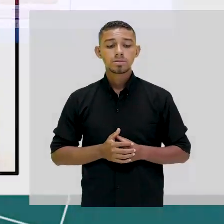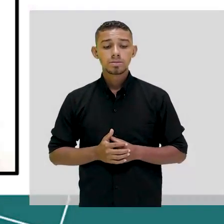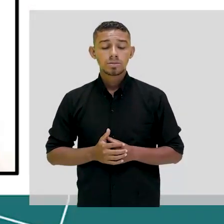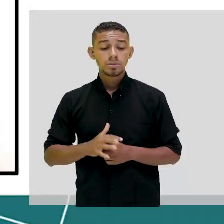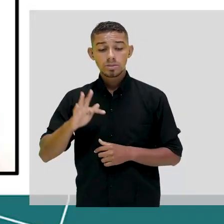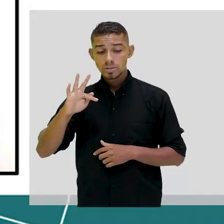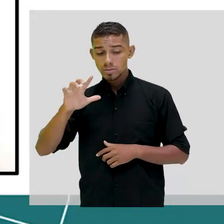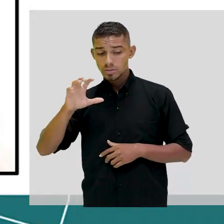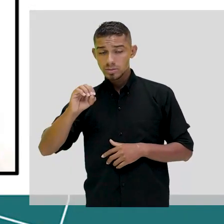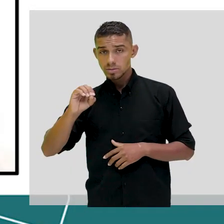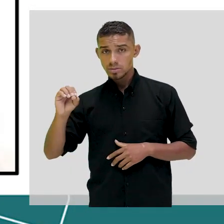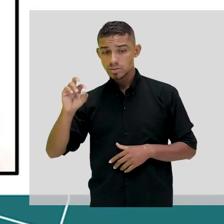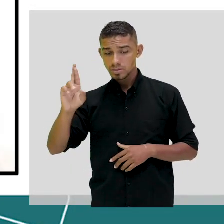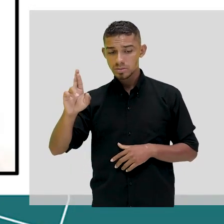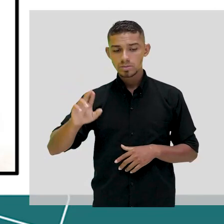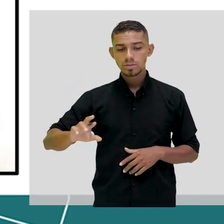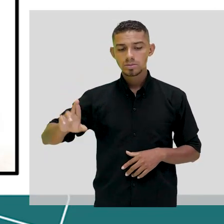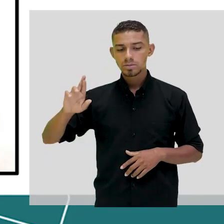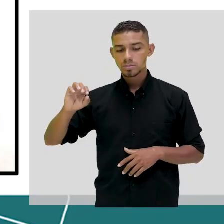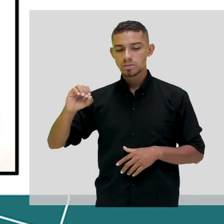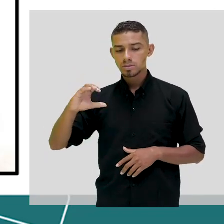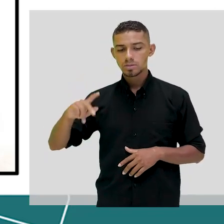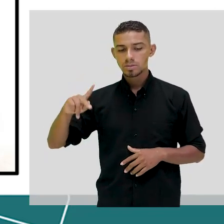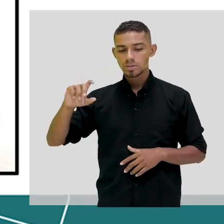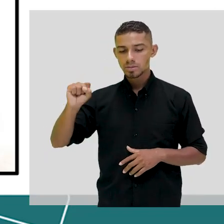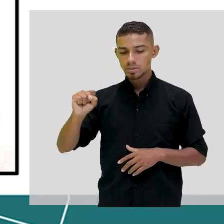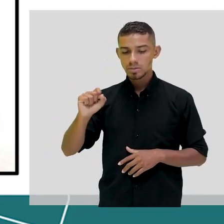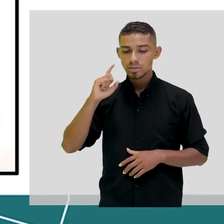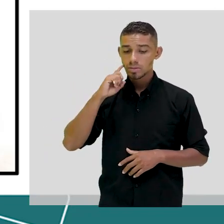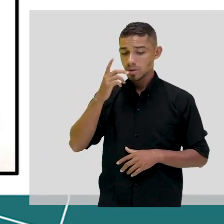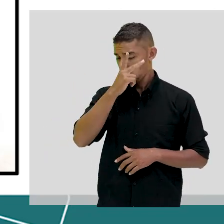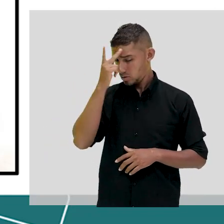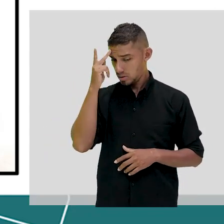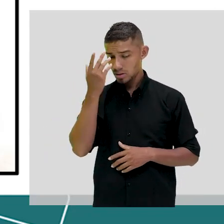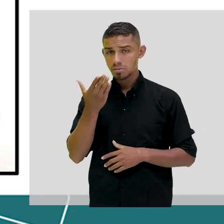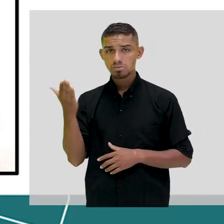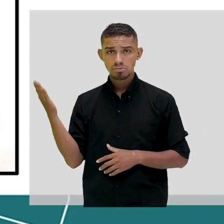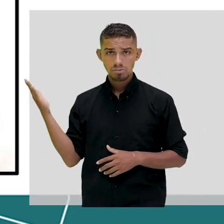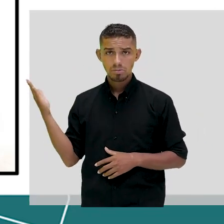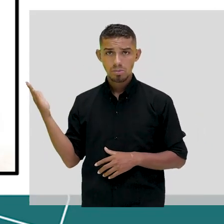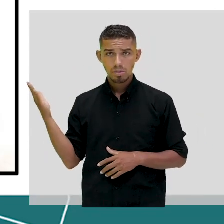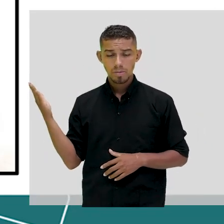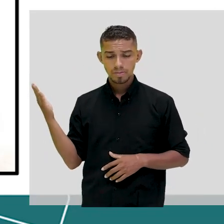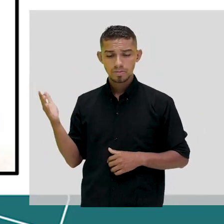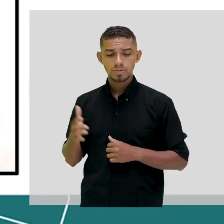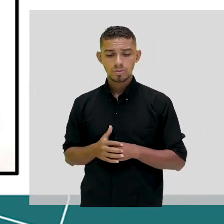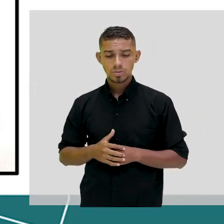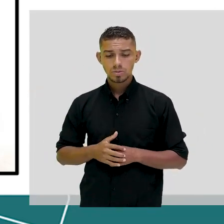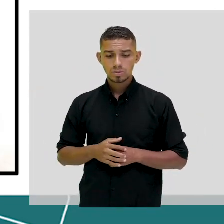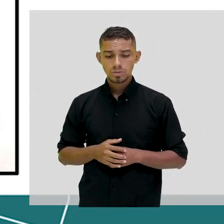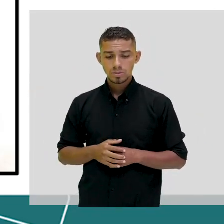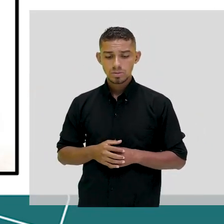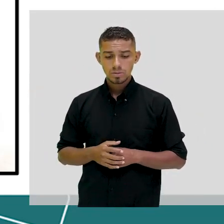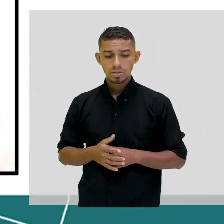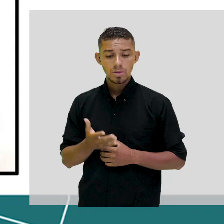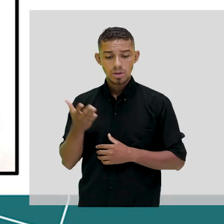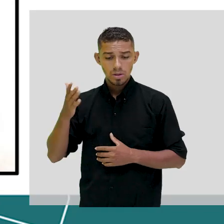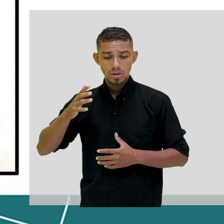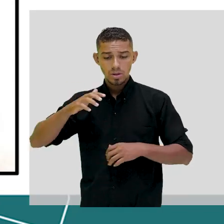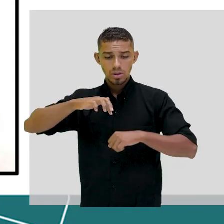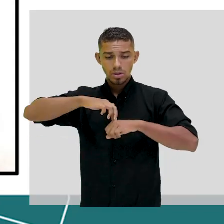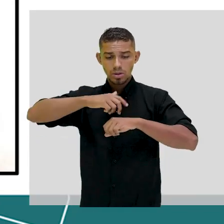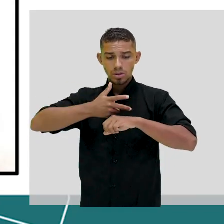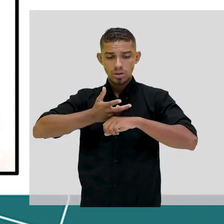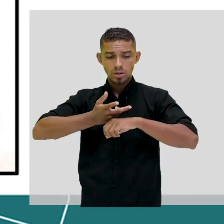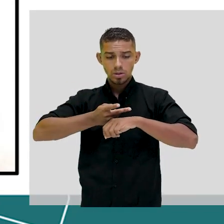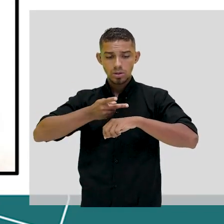Fluid rocks são movimentos que o dançarino faz enquanto uma parte de seu corpo toca o chão.